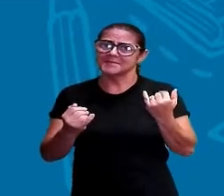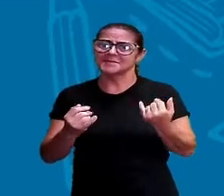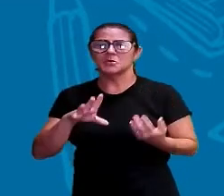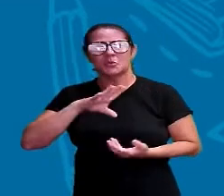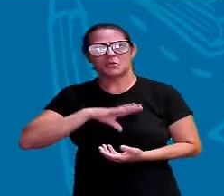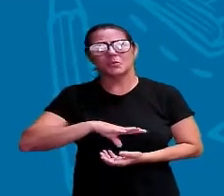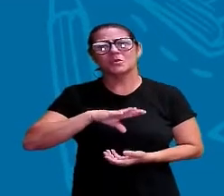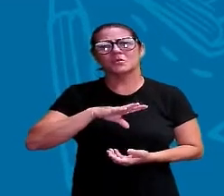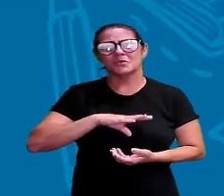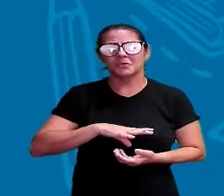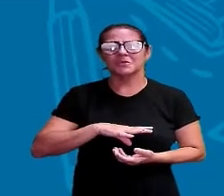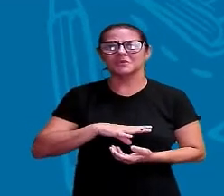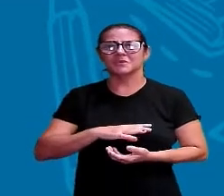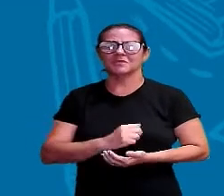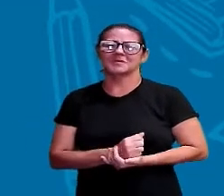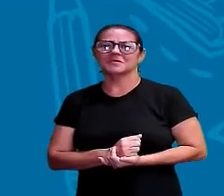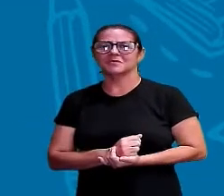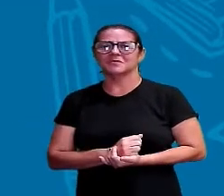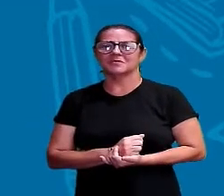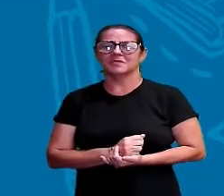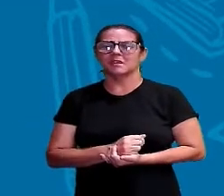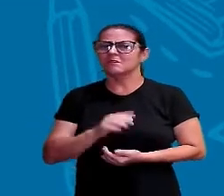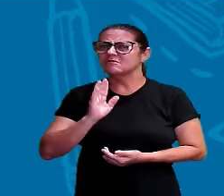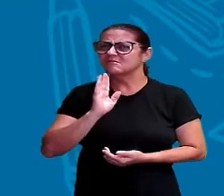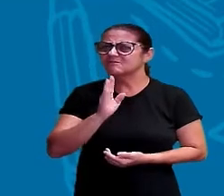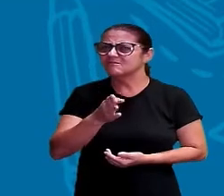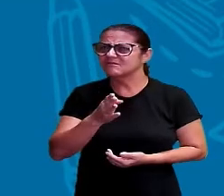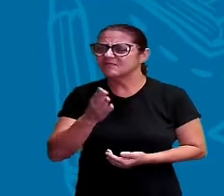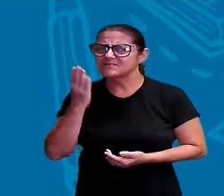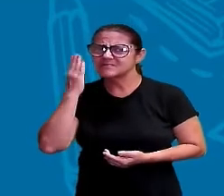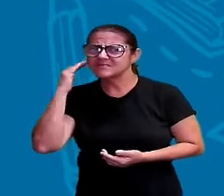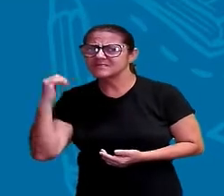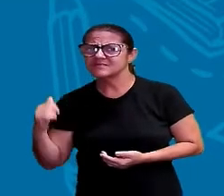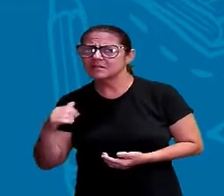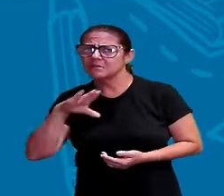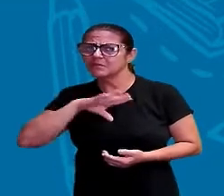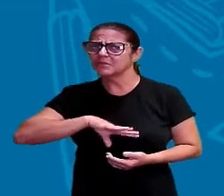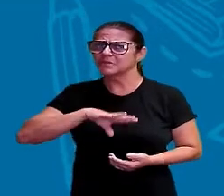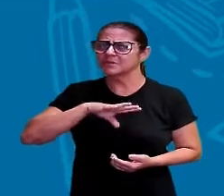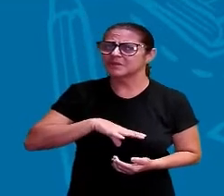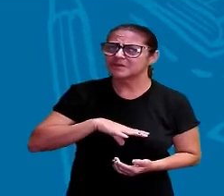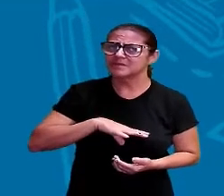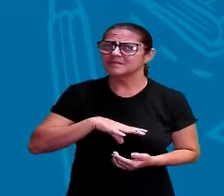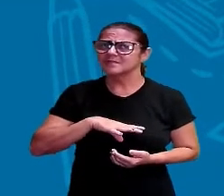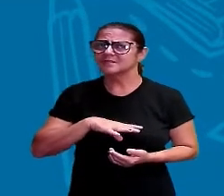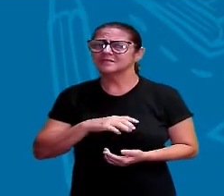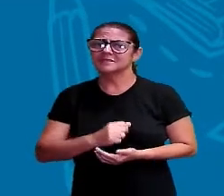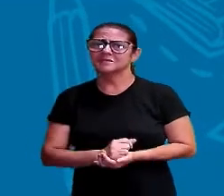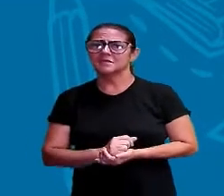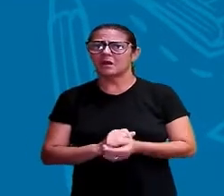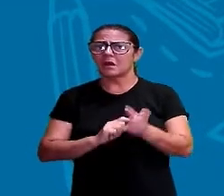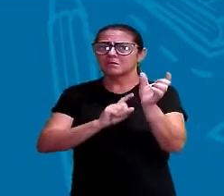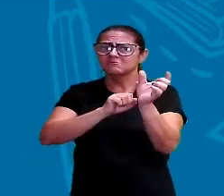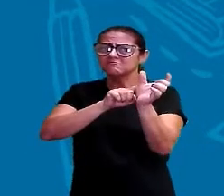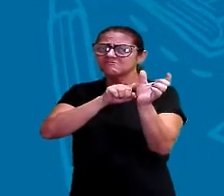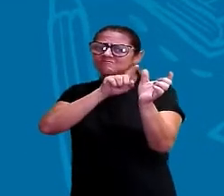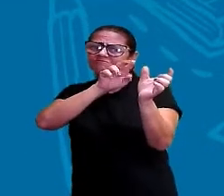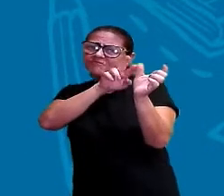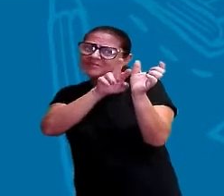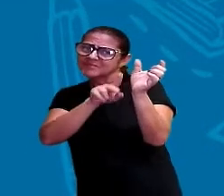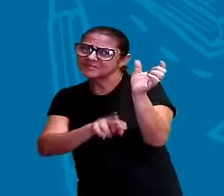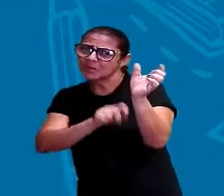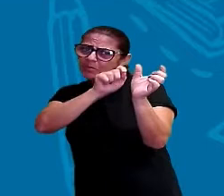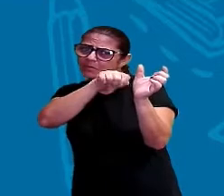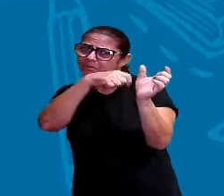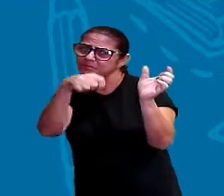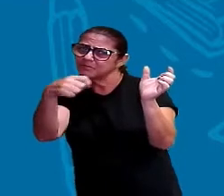Se associa e muito. Se você já domina aí a gramática da polissemia na língua portuguesa, então essa aula